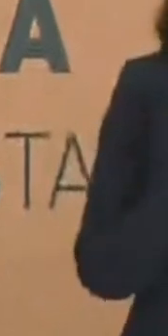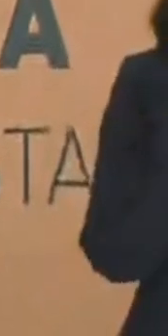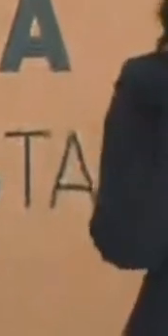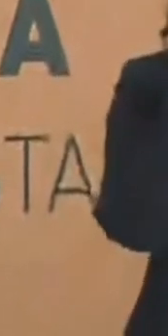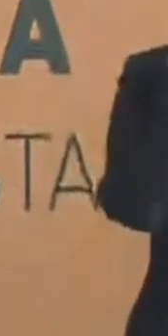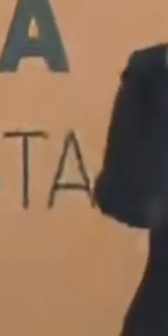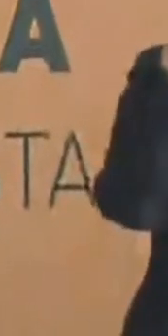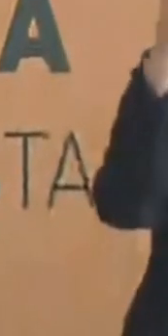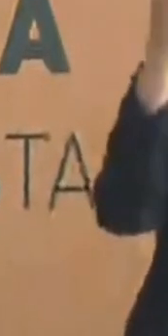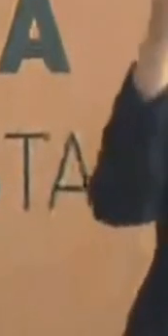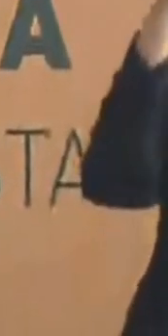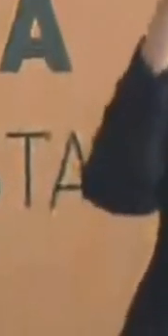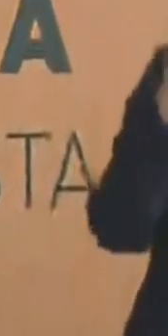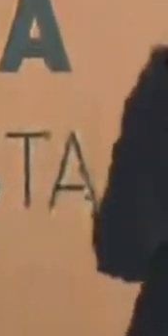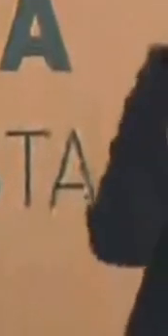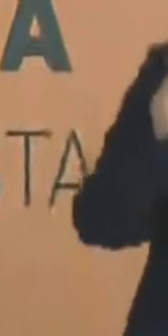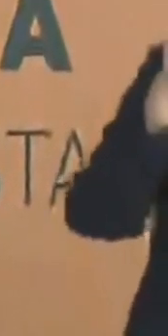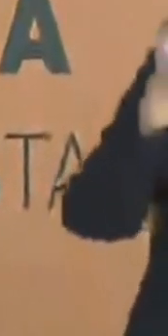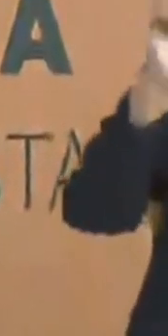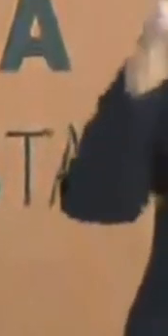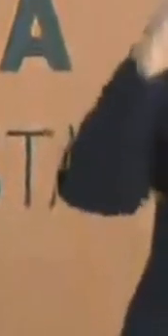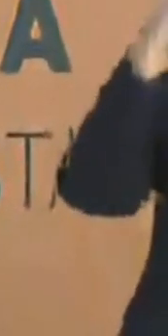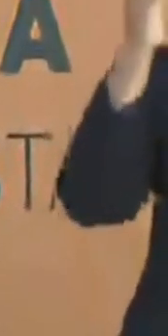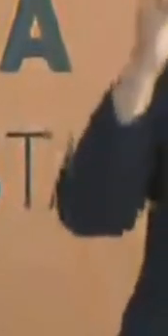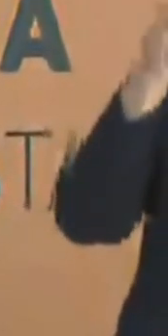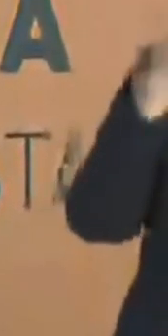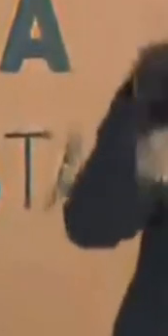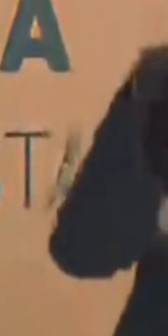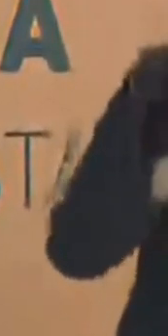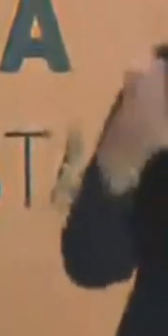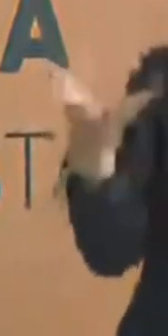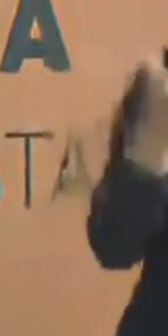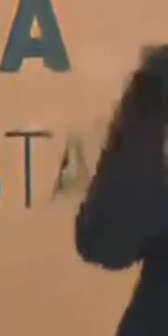cerimônia. Ele faz uso da palavra neste momento, vamos ouvir.